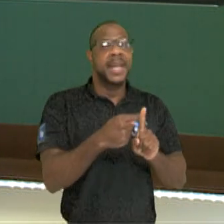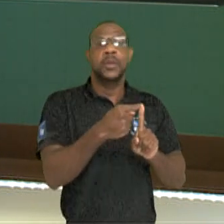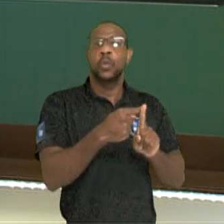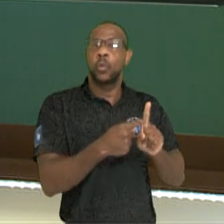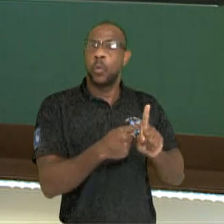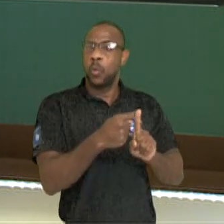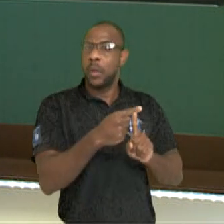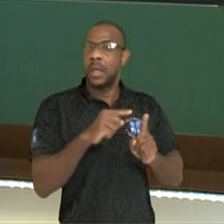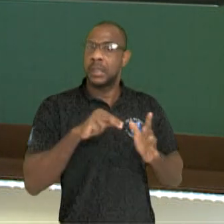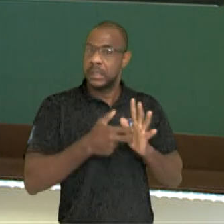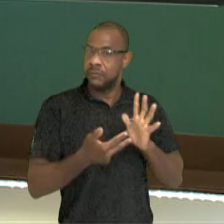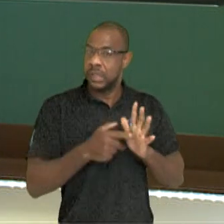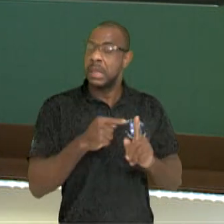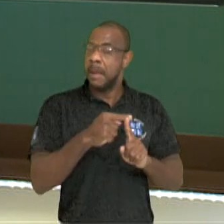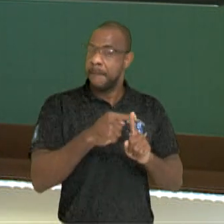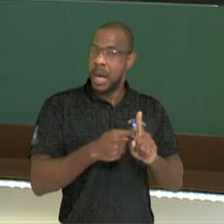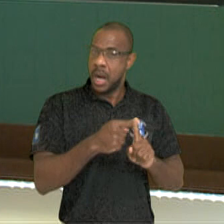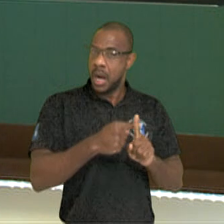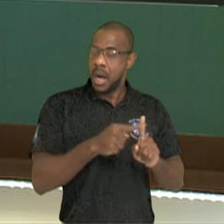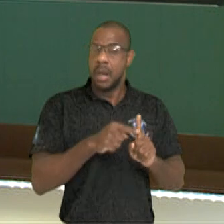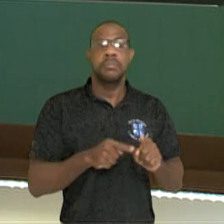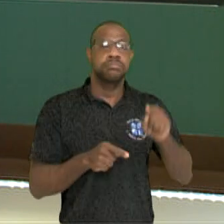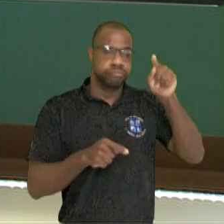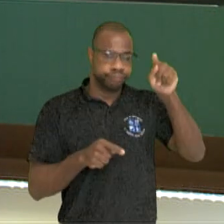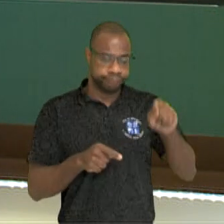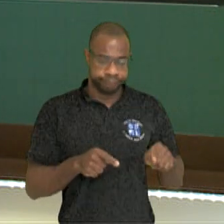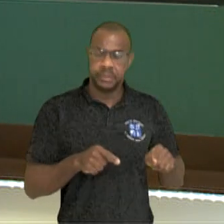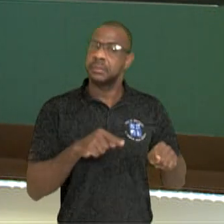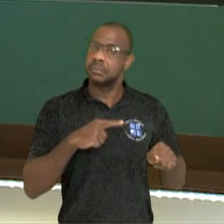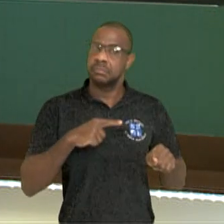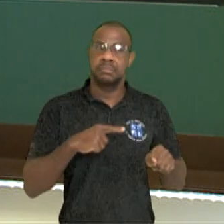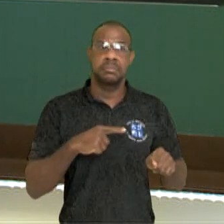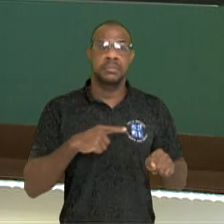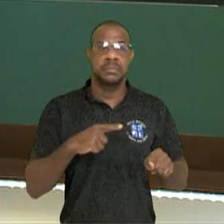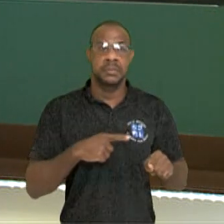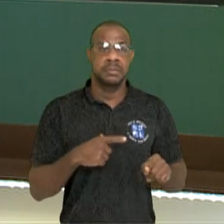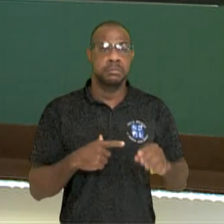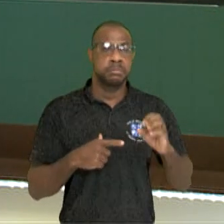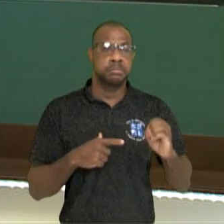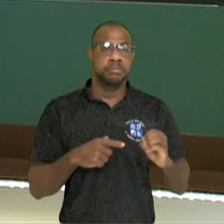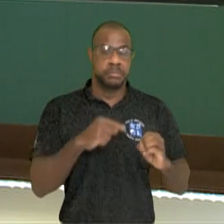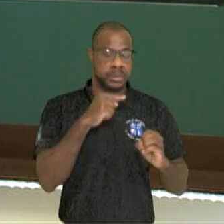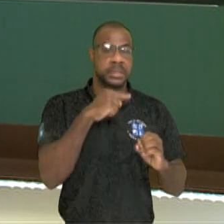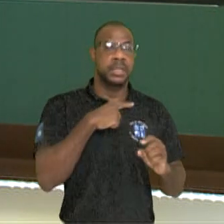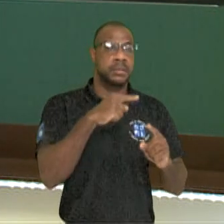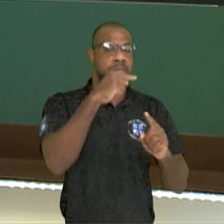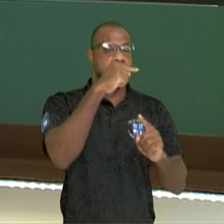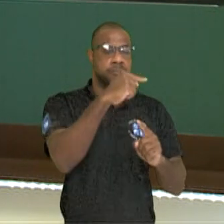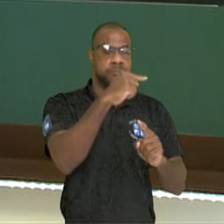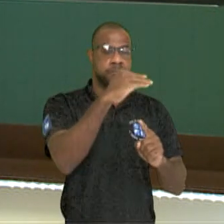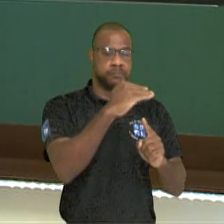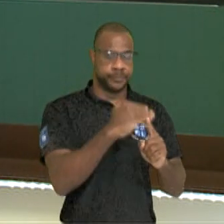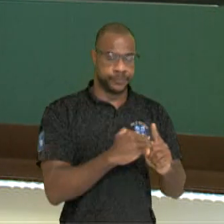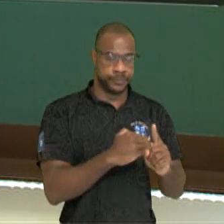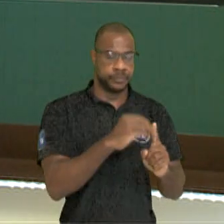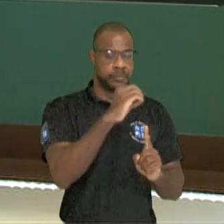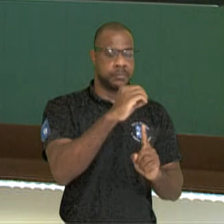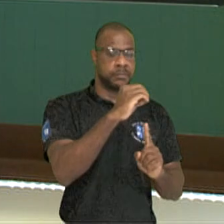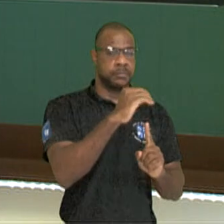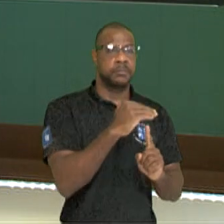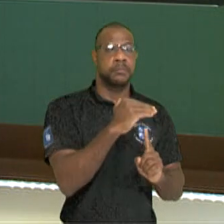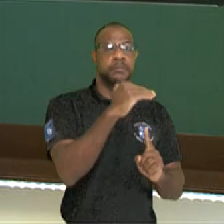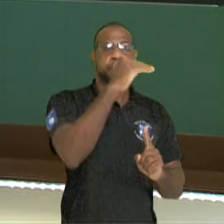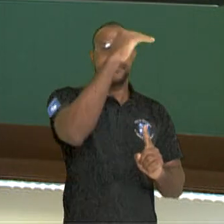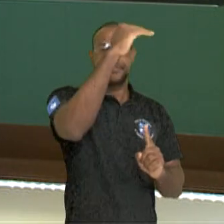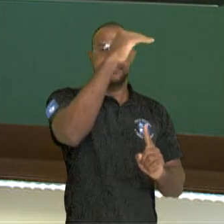temperaturas. Então, olha só, as temperaturas, né? Eu tenho temperaturas negativas e tenho temperaturas acima